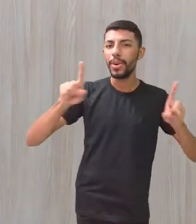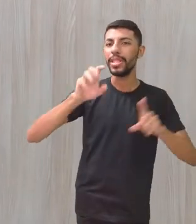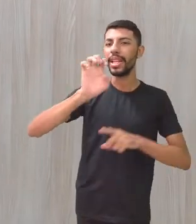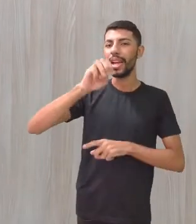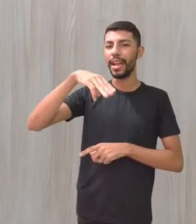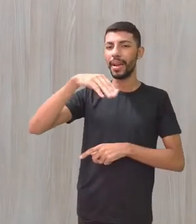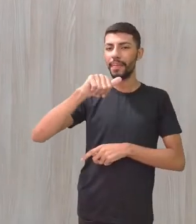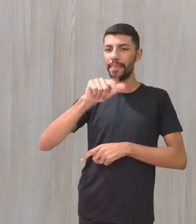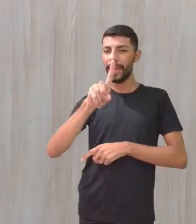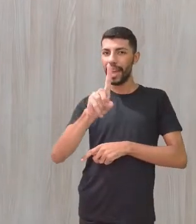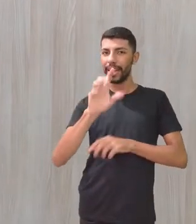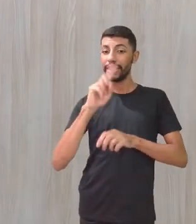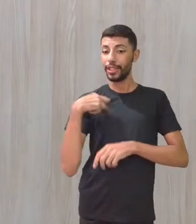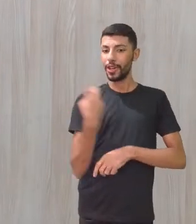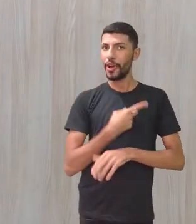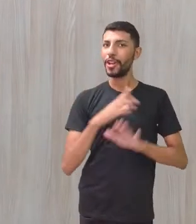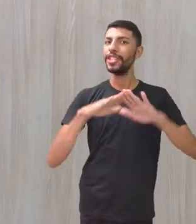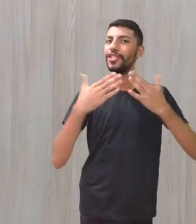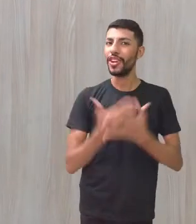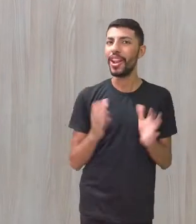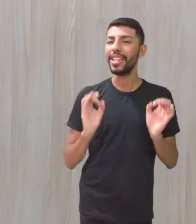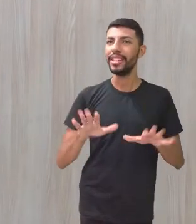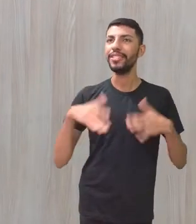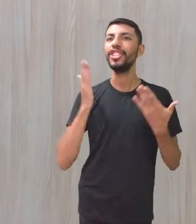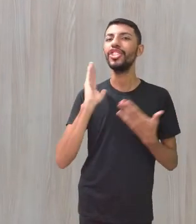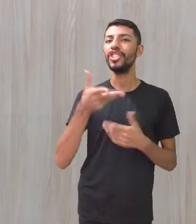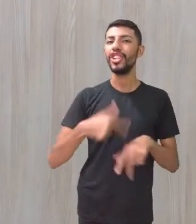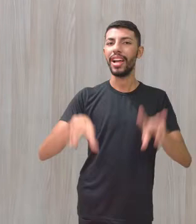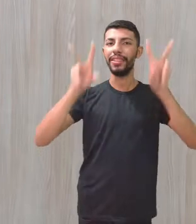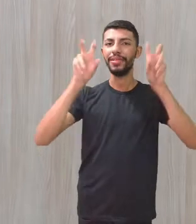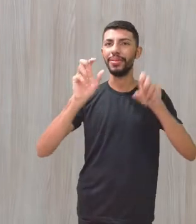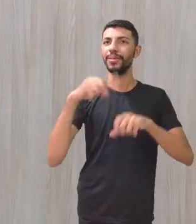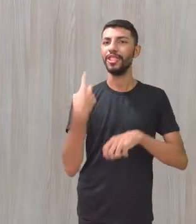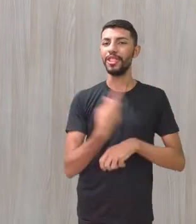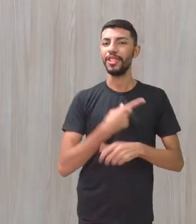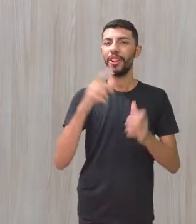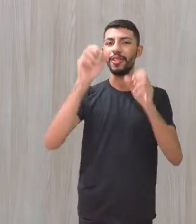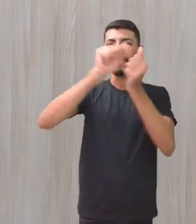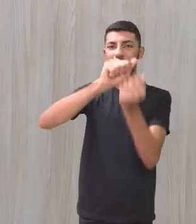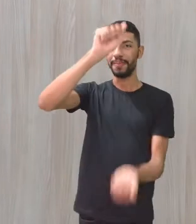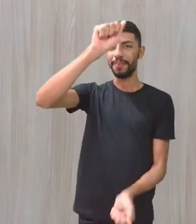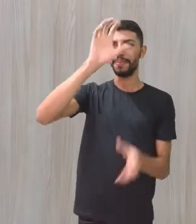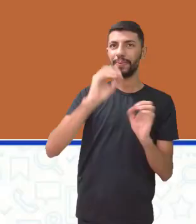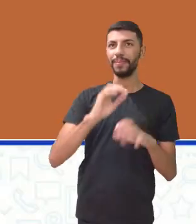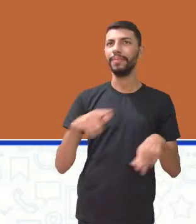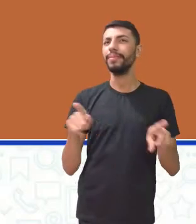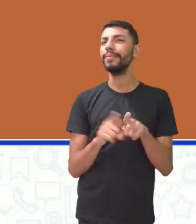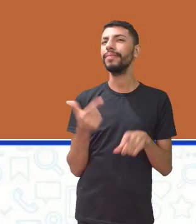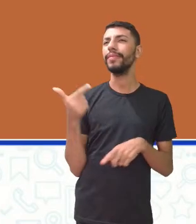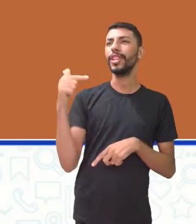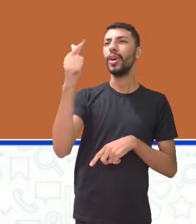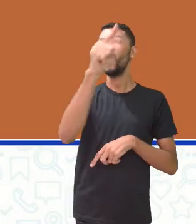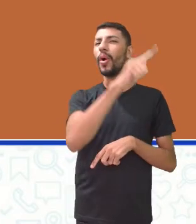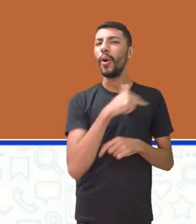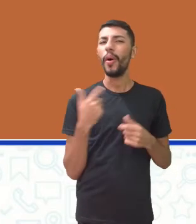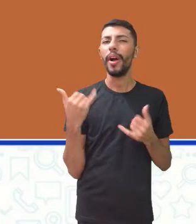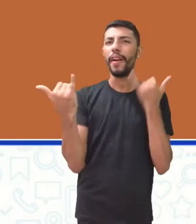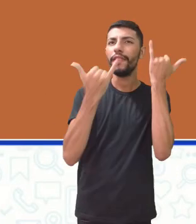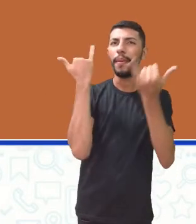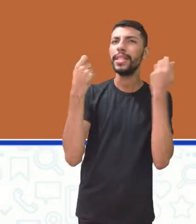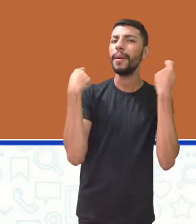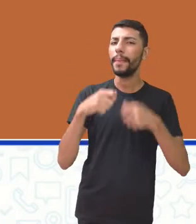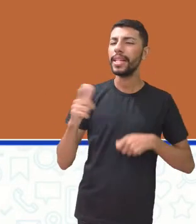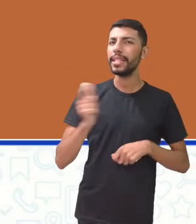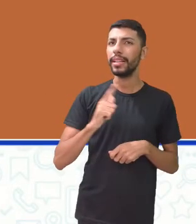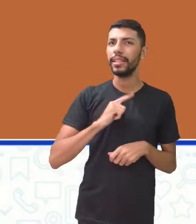nossa escola, tá certo? Já dá o título também no nosso cartaz. Quais são as outras informações que precisam ter nesse